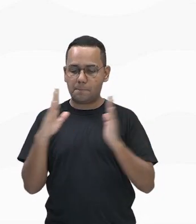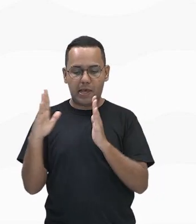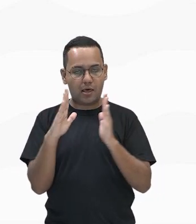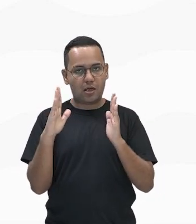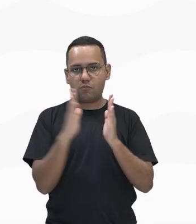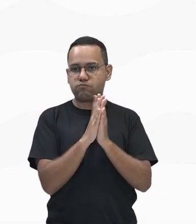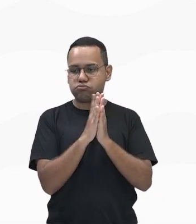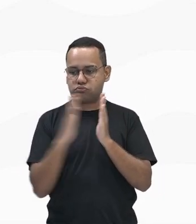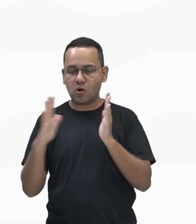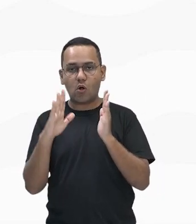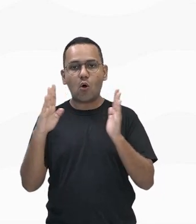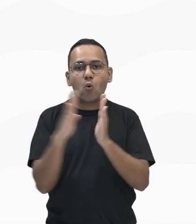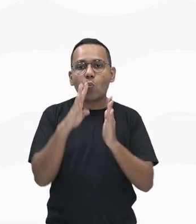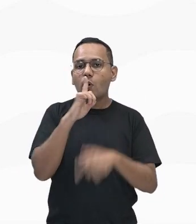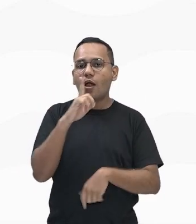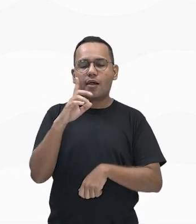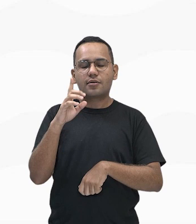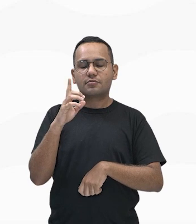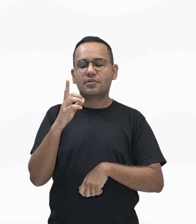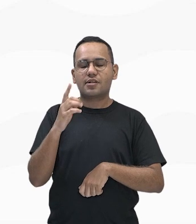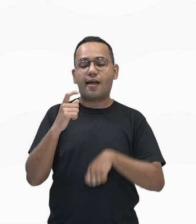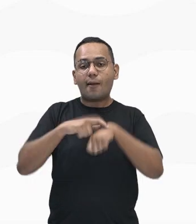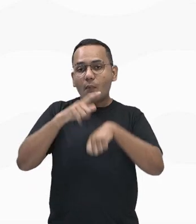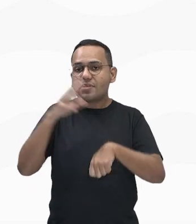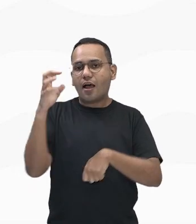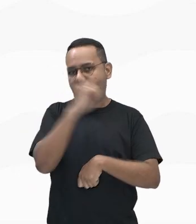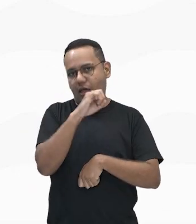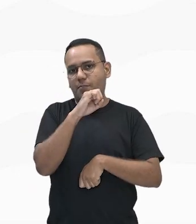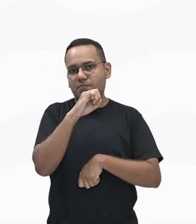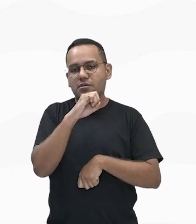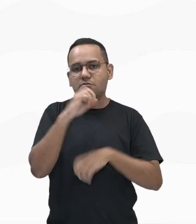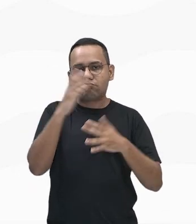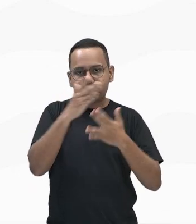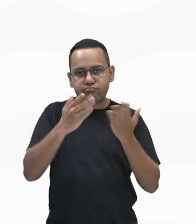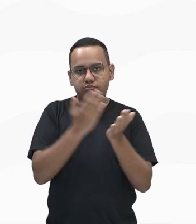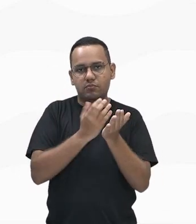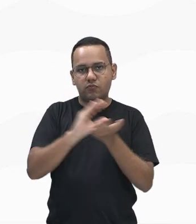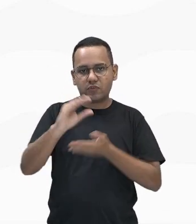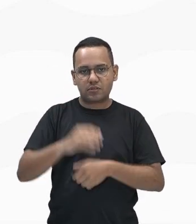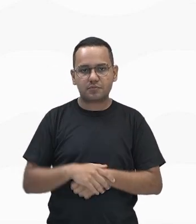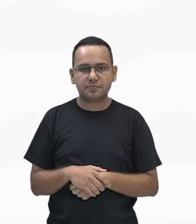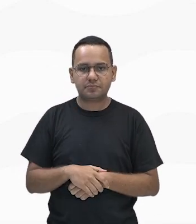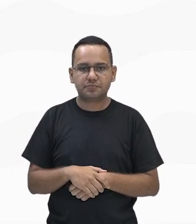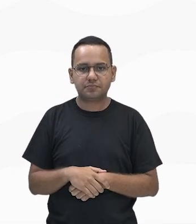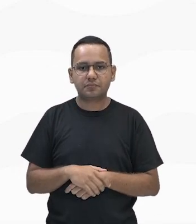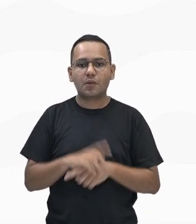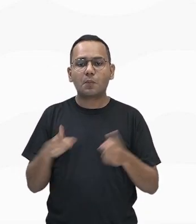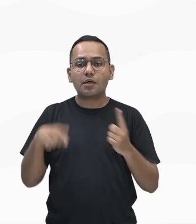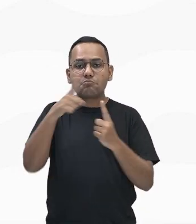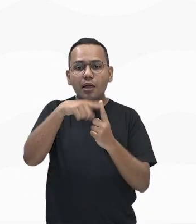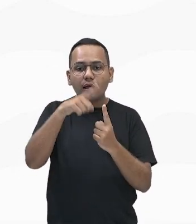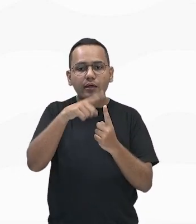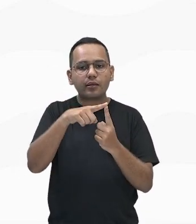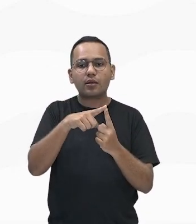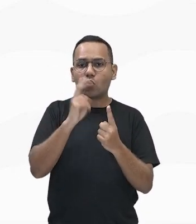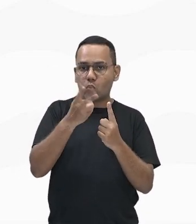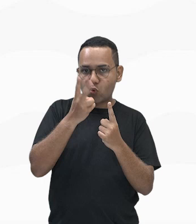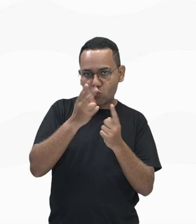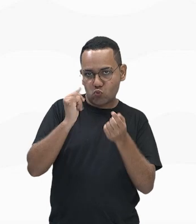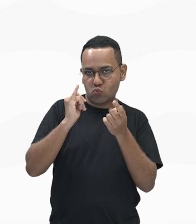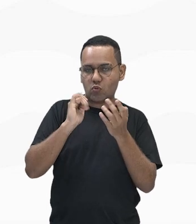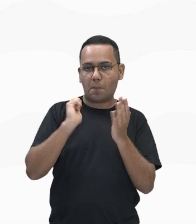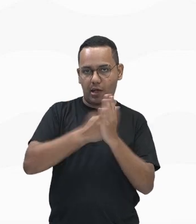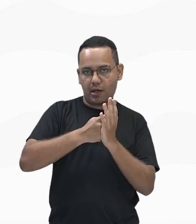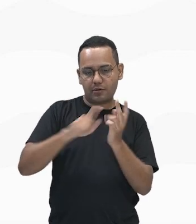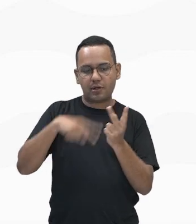Em resumo, na tabela Price, as parcelas são fixas, enquanto na tabela SAC, as parcelas diminuem ao longo do tempo. Cada